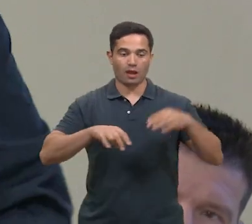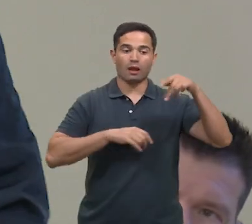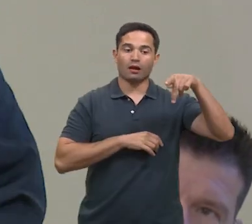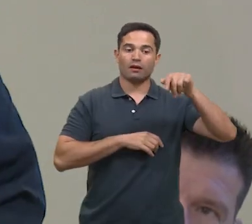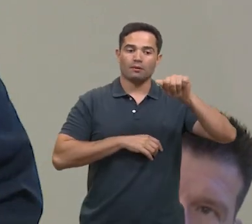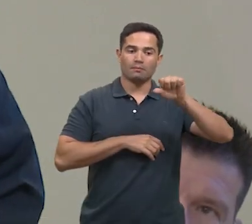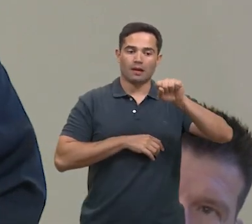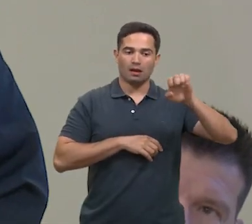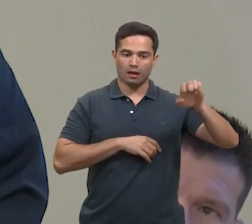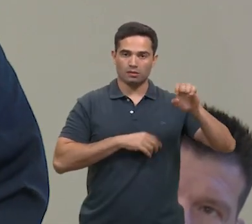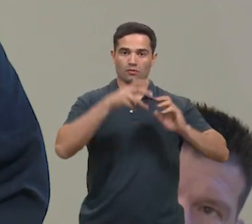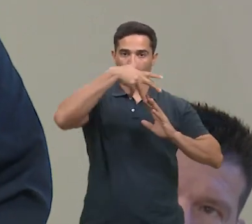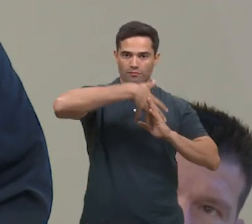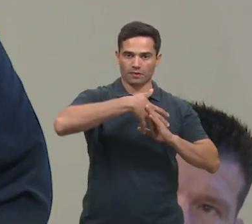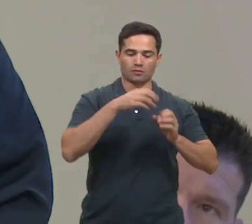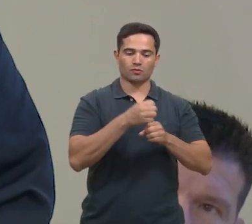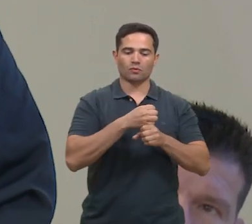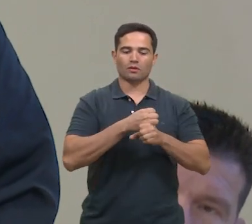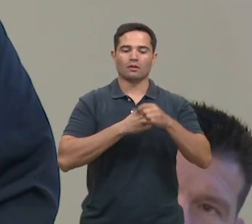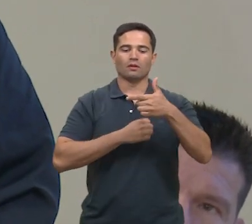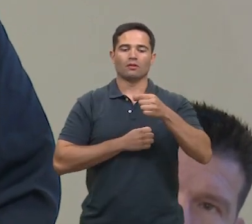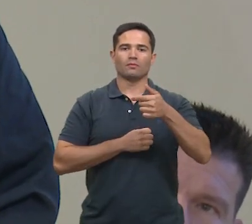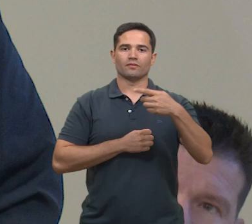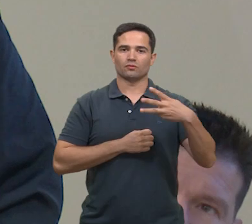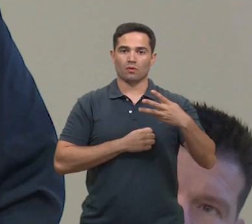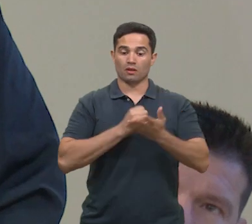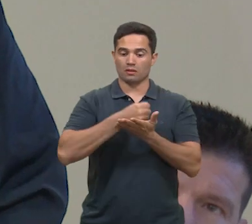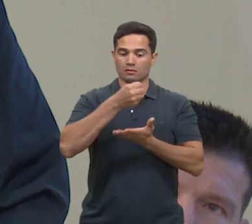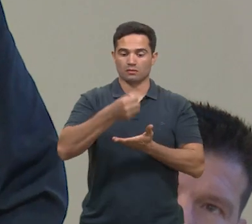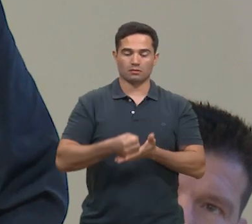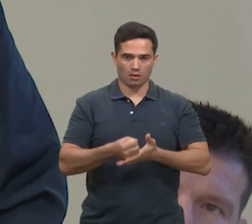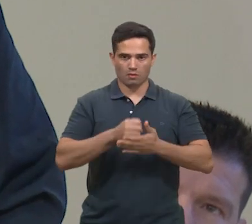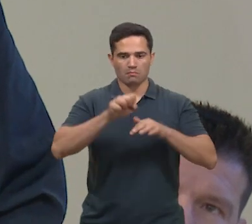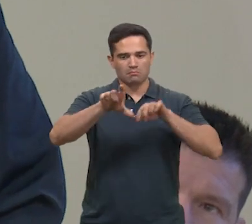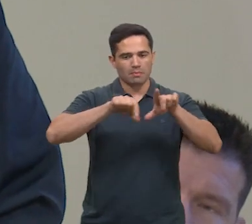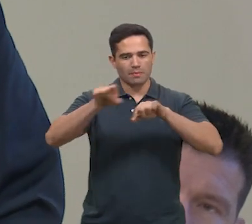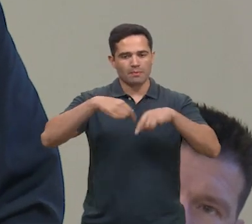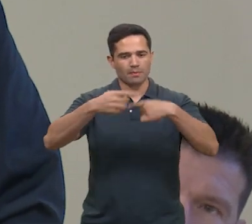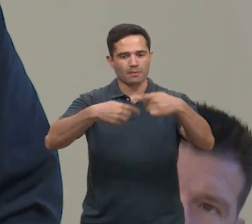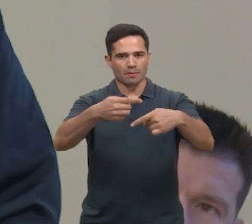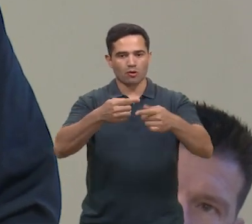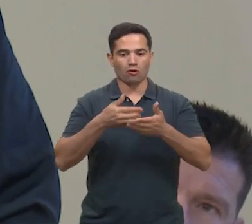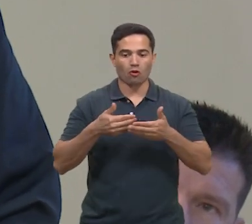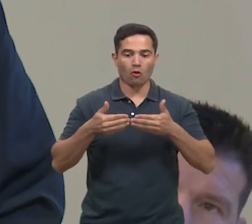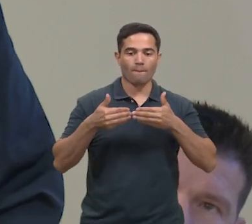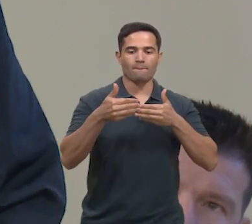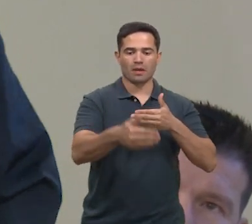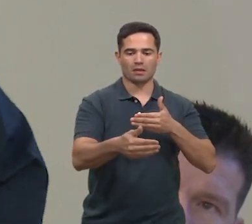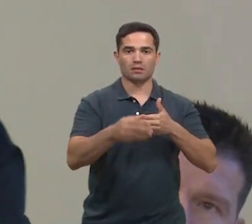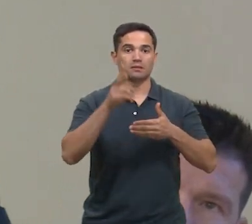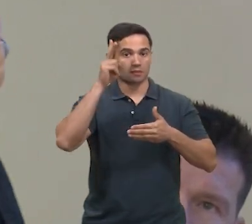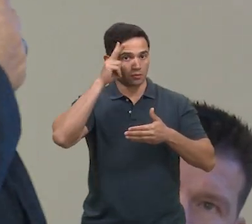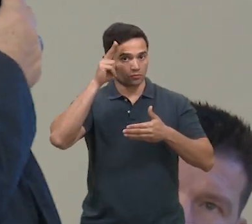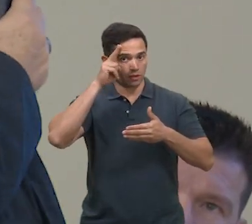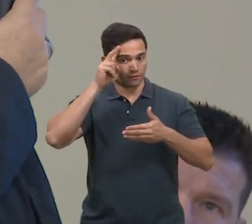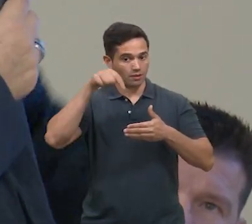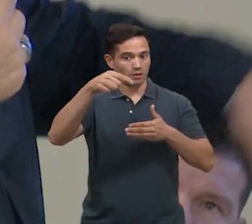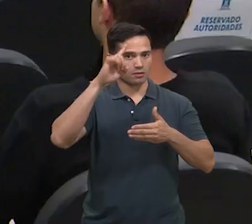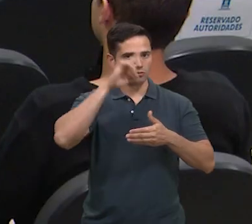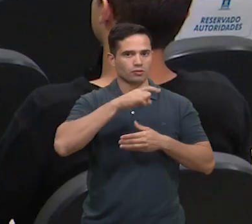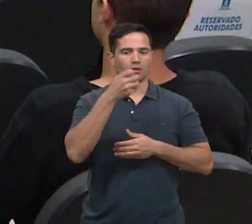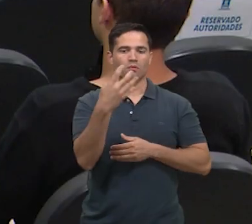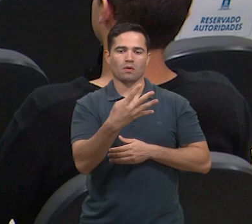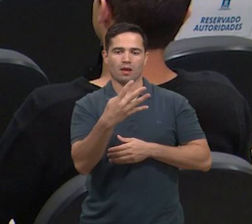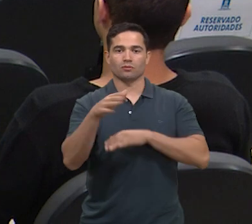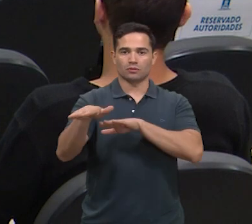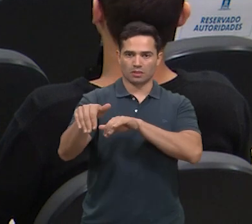passe ufms 2024 as inscrições para os processos seletivos começam na próxima segunda-feira 4 de